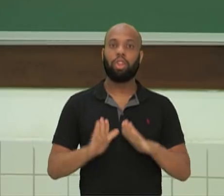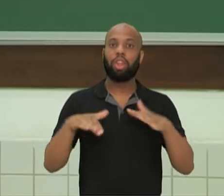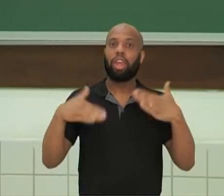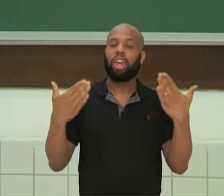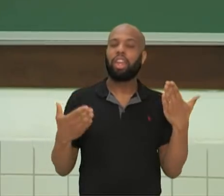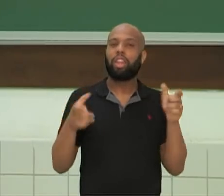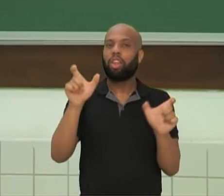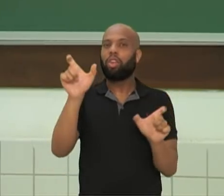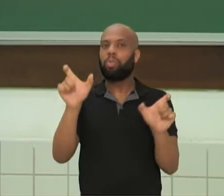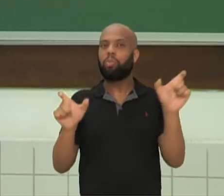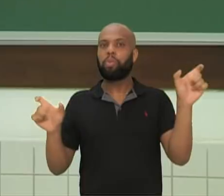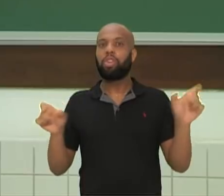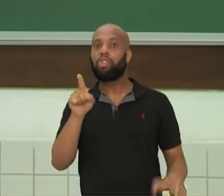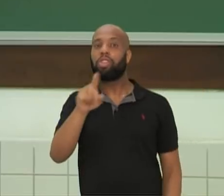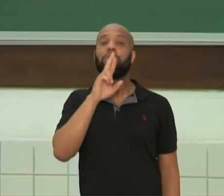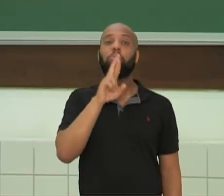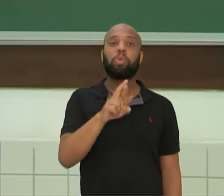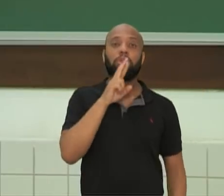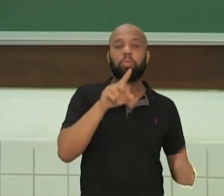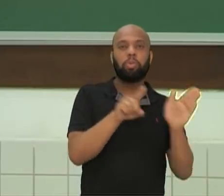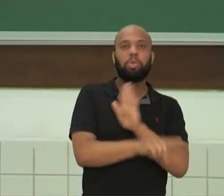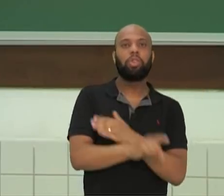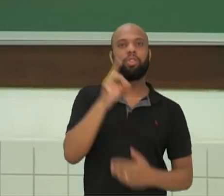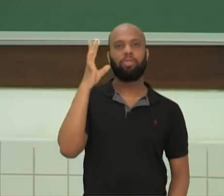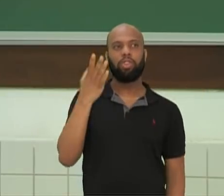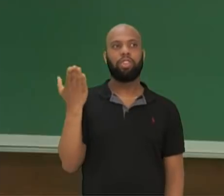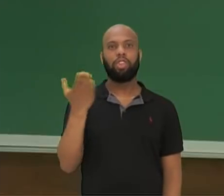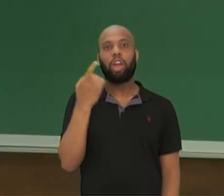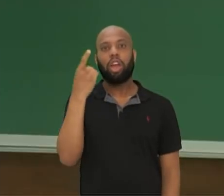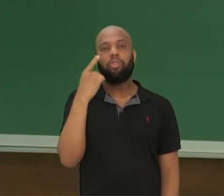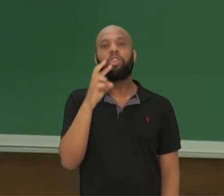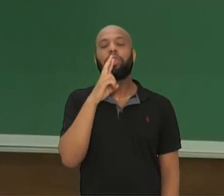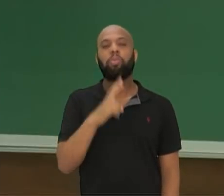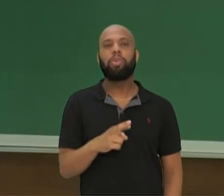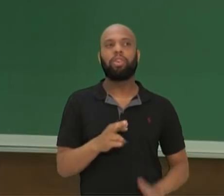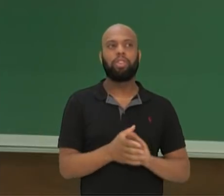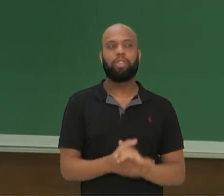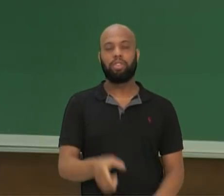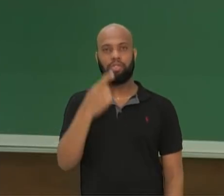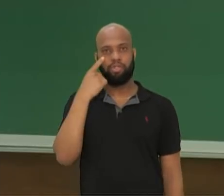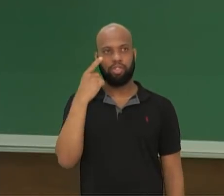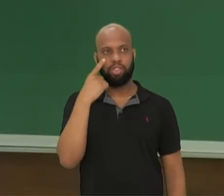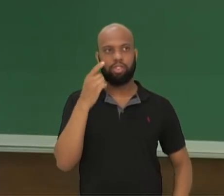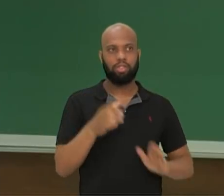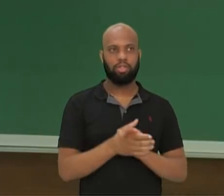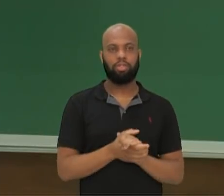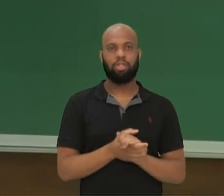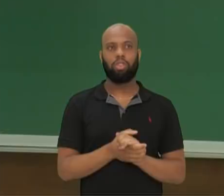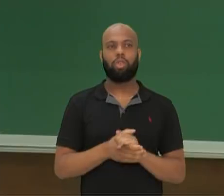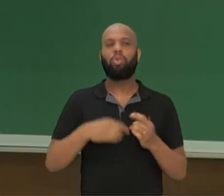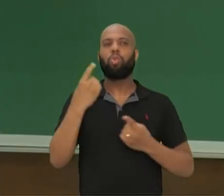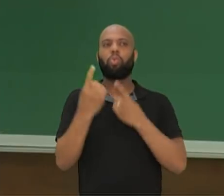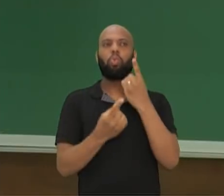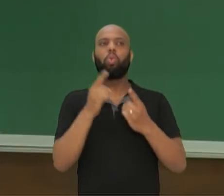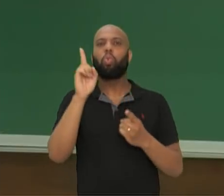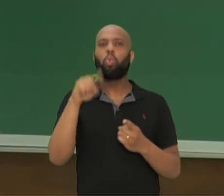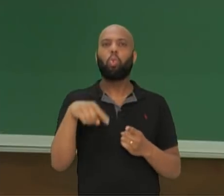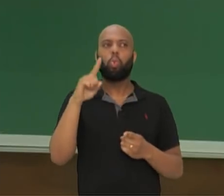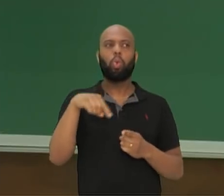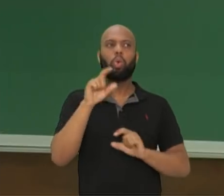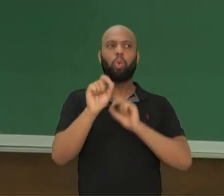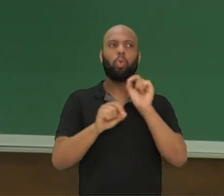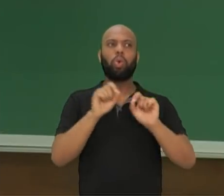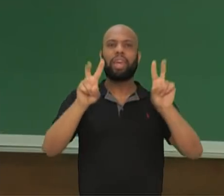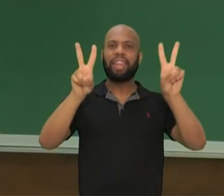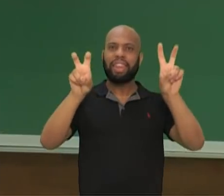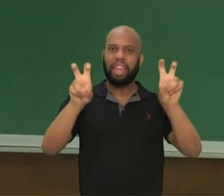Então, resolver o exercício bem fácil, não é? Vamos ver a resposta. Vejamos, né? Qual foi